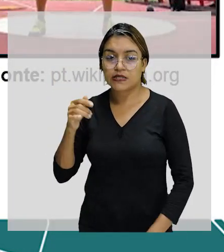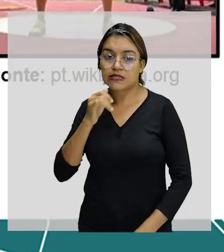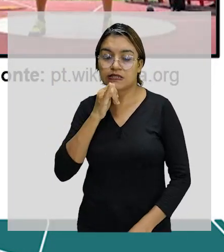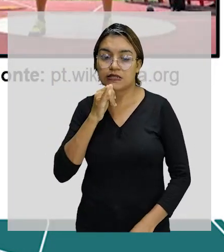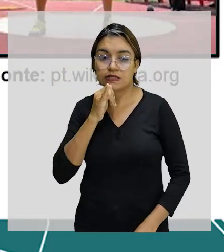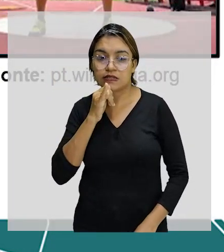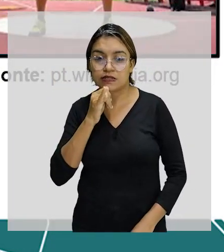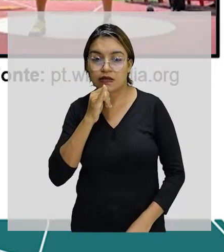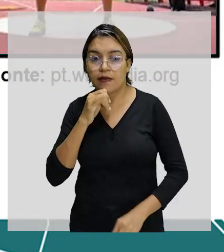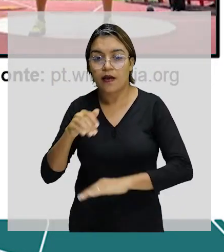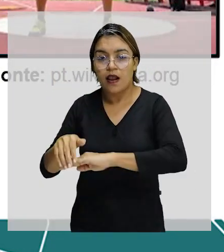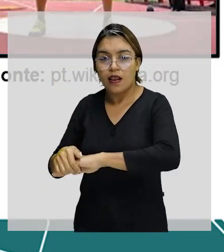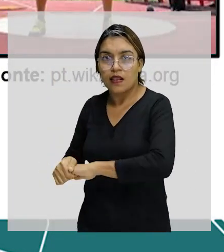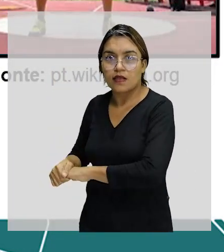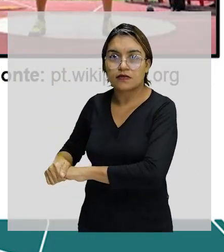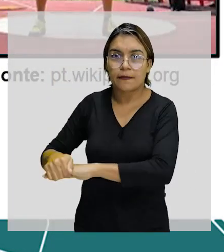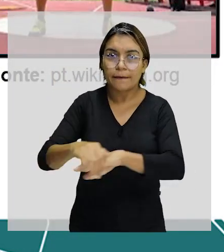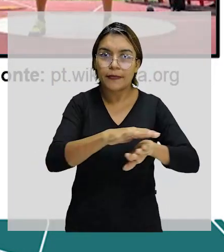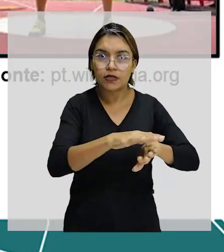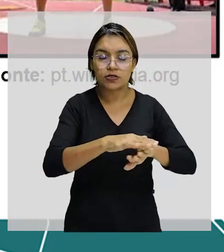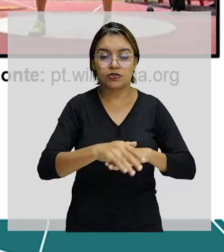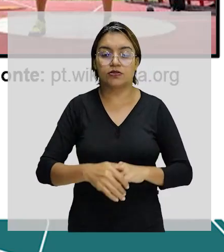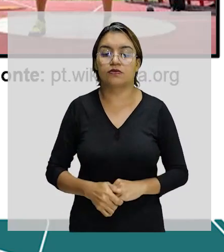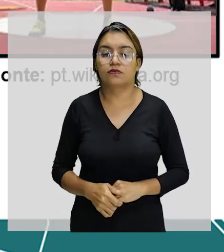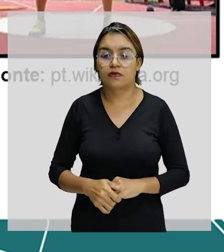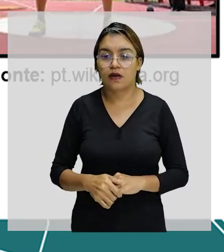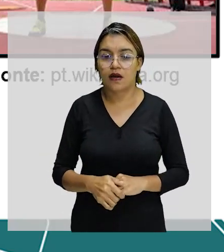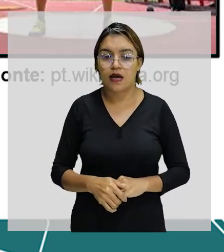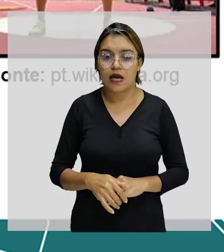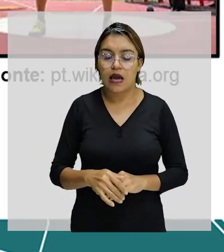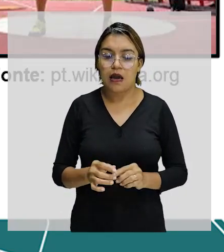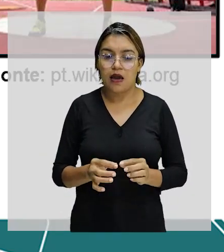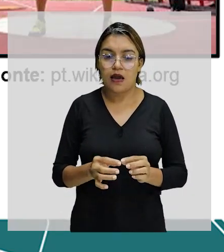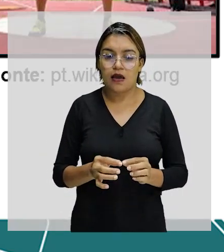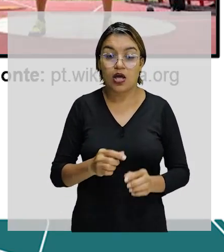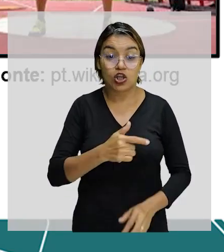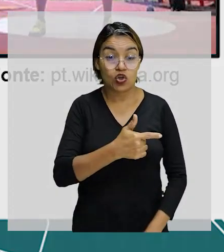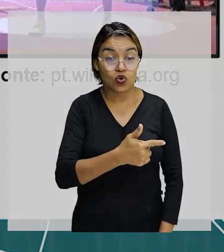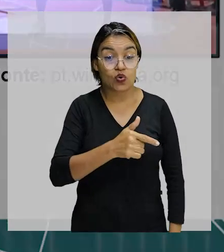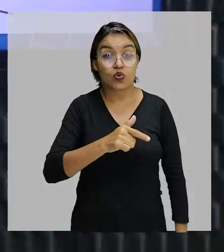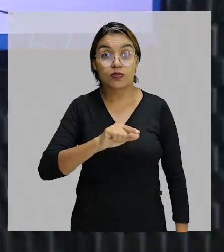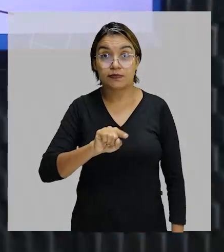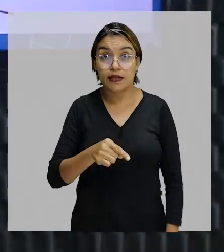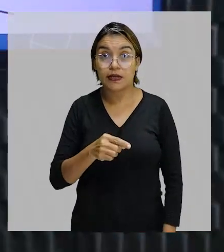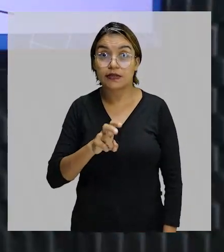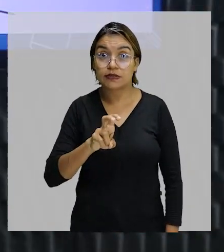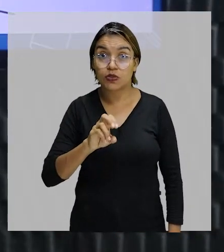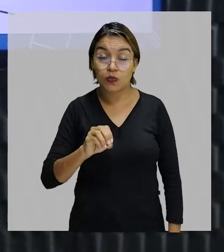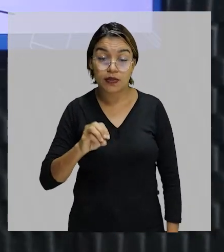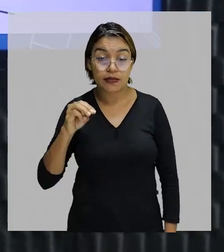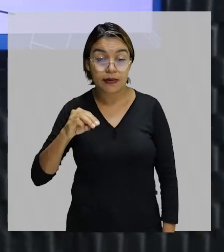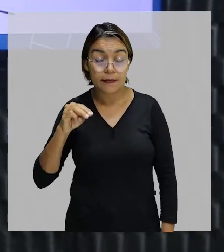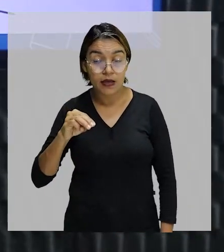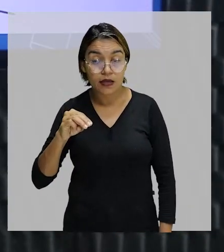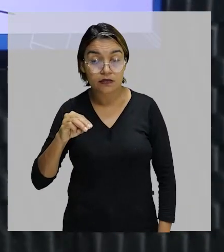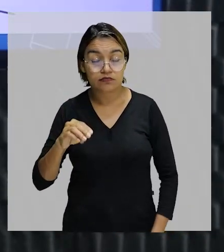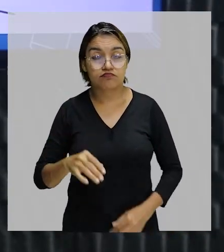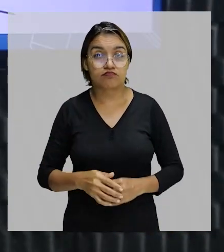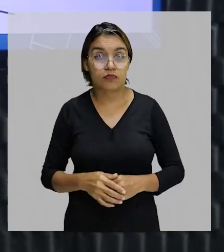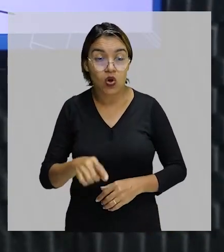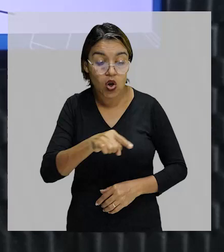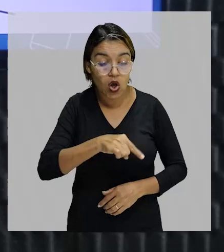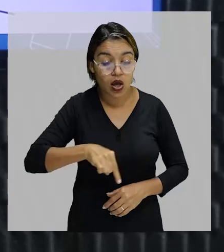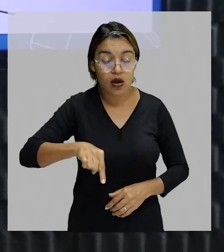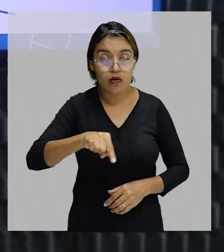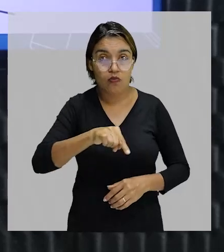Tem 2,50 m. É um pouquinho maior do que a área de lançamento do martelo. Mas o martelo pode ser realizado no mesmo